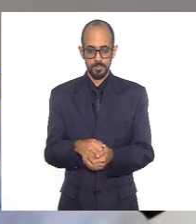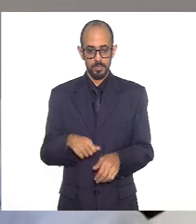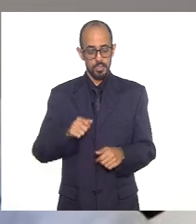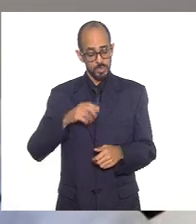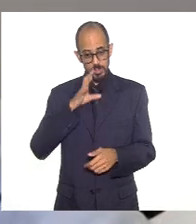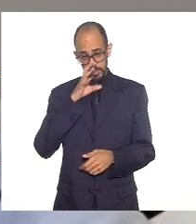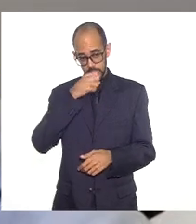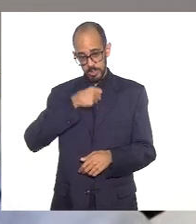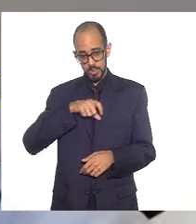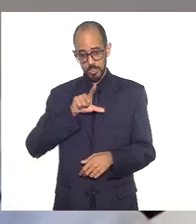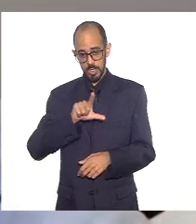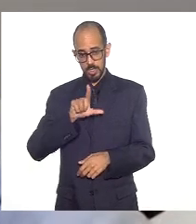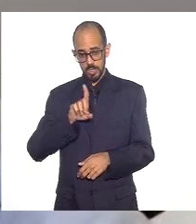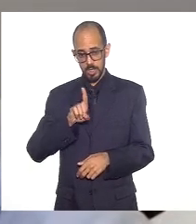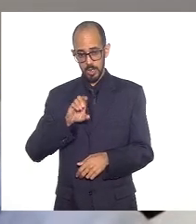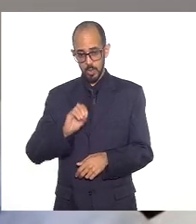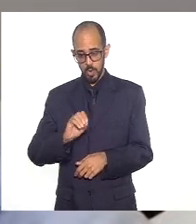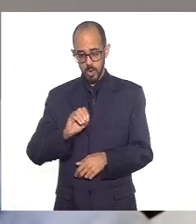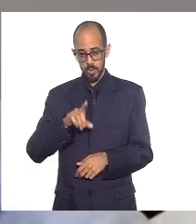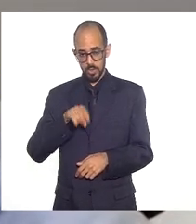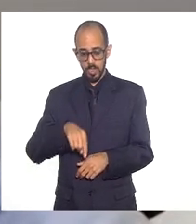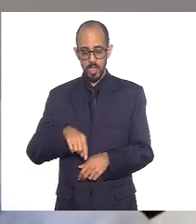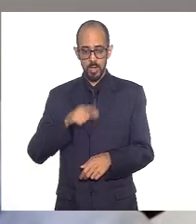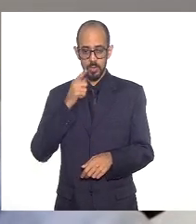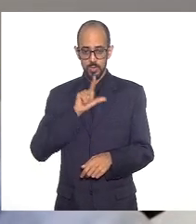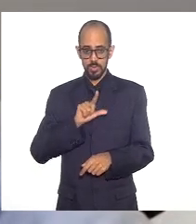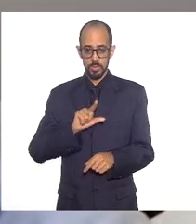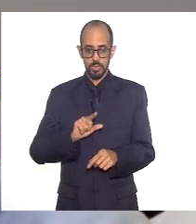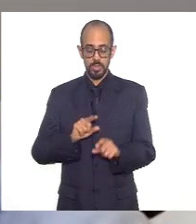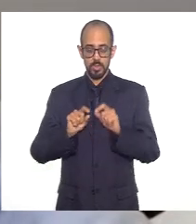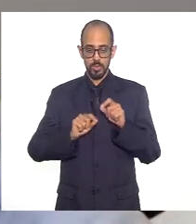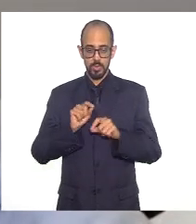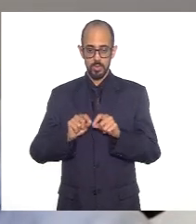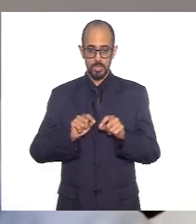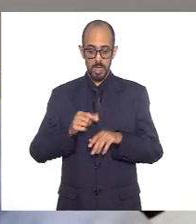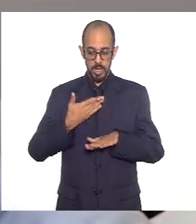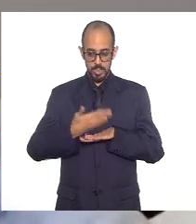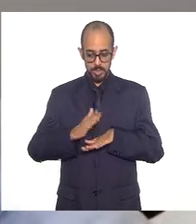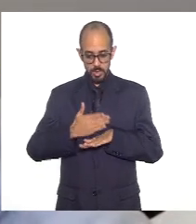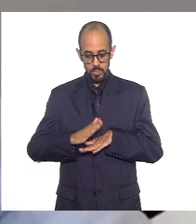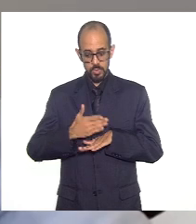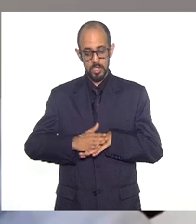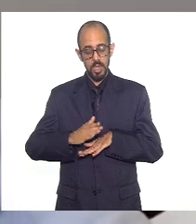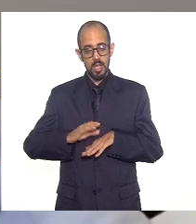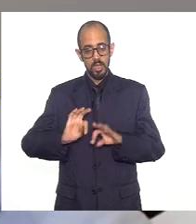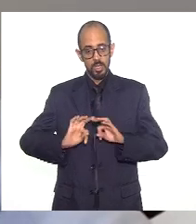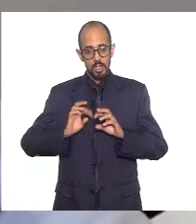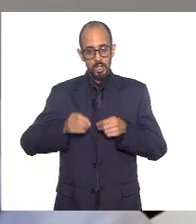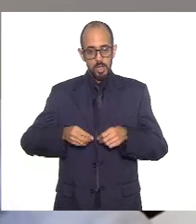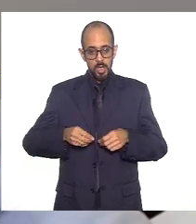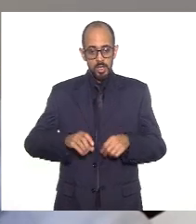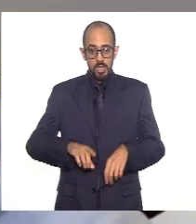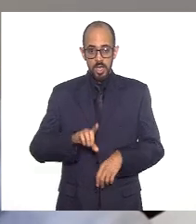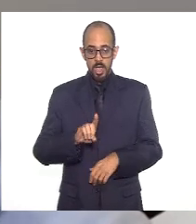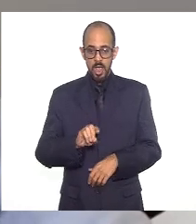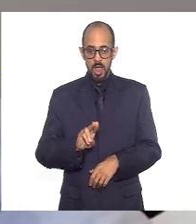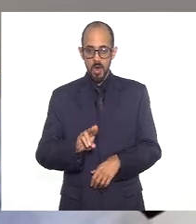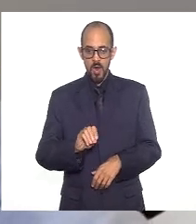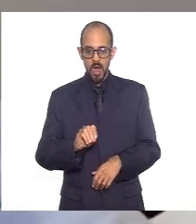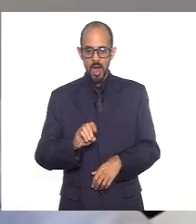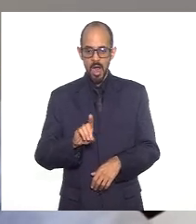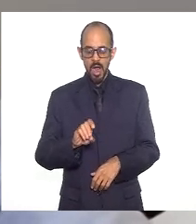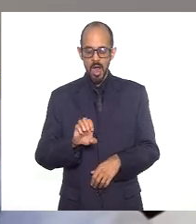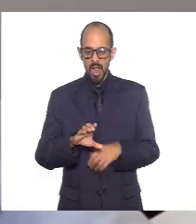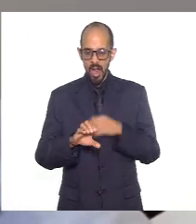garantir a materialização da emenda constitucional dos duodécimos para as nossas universidades.